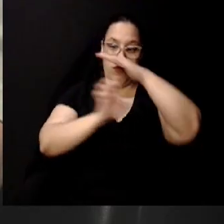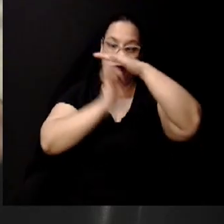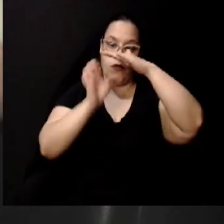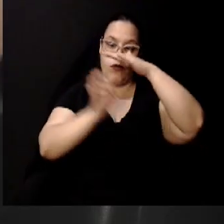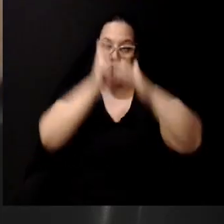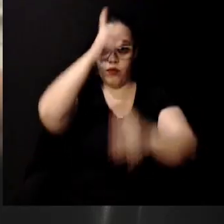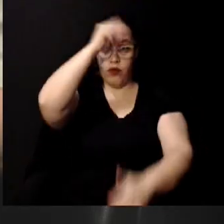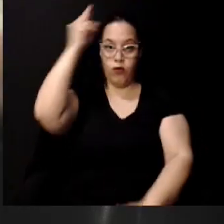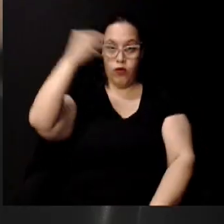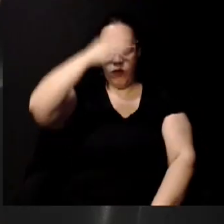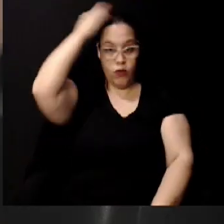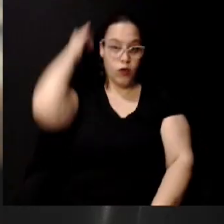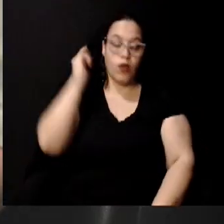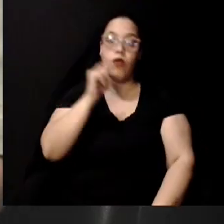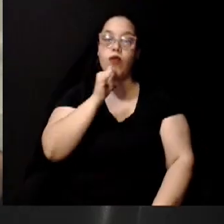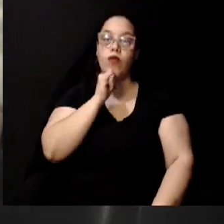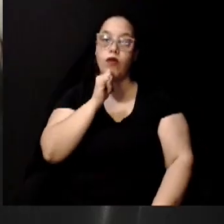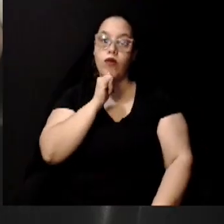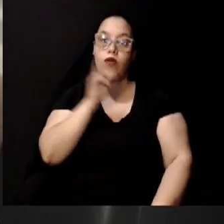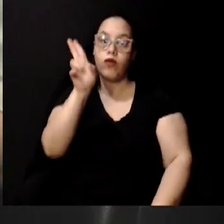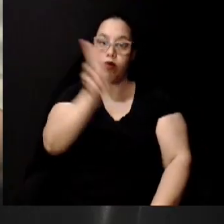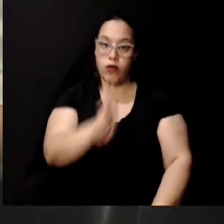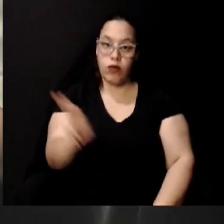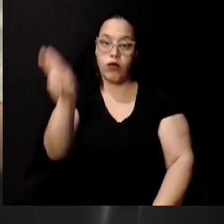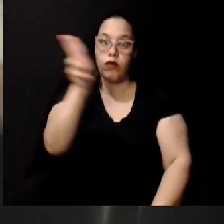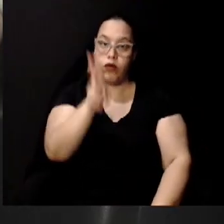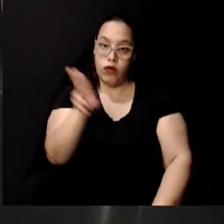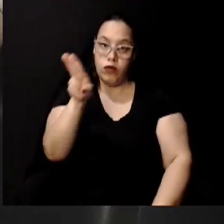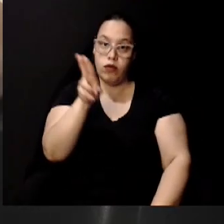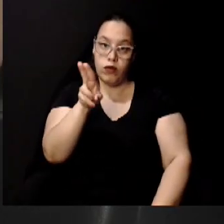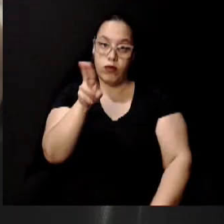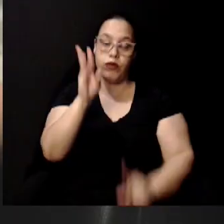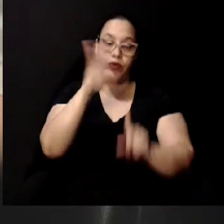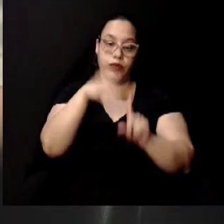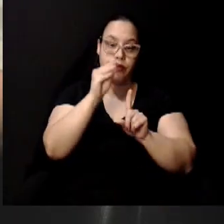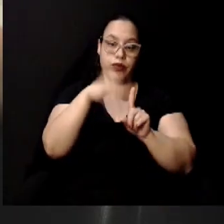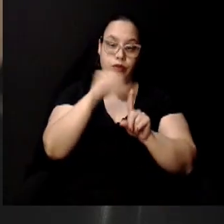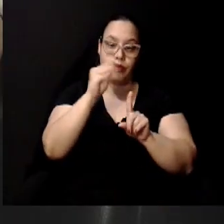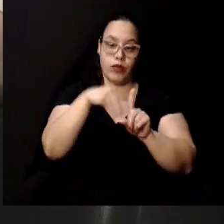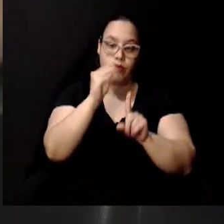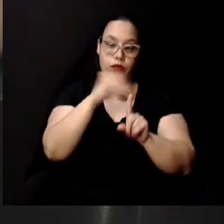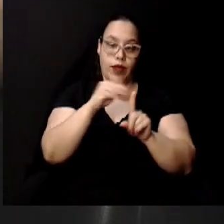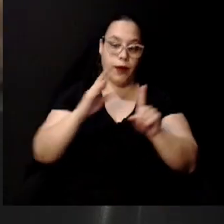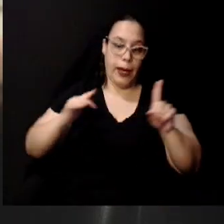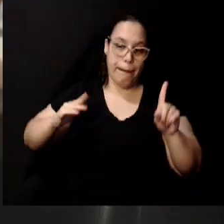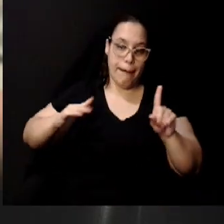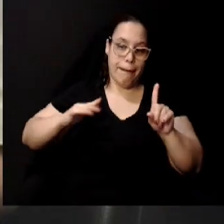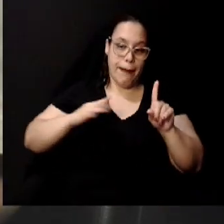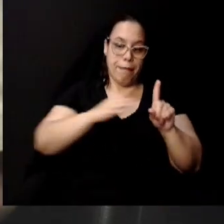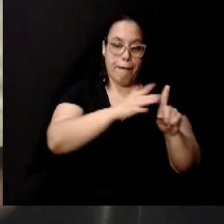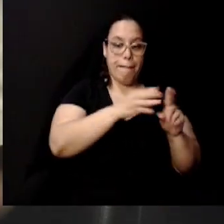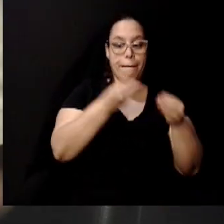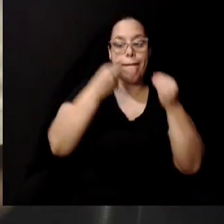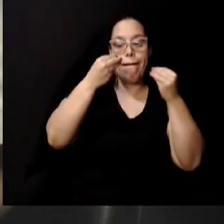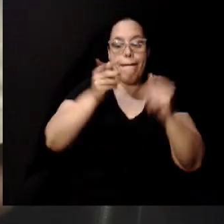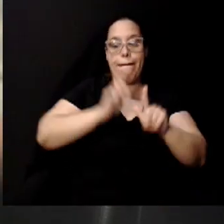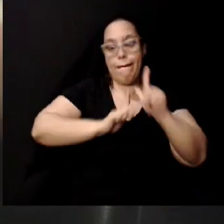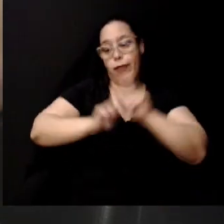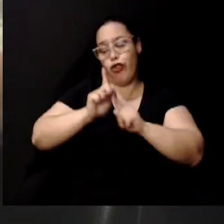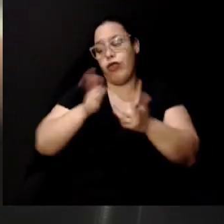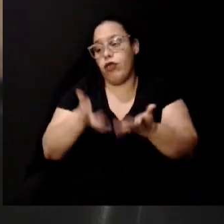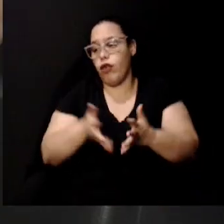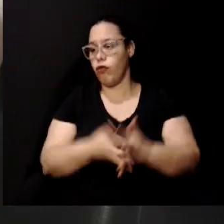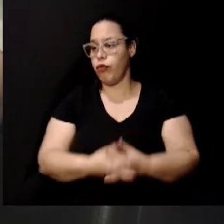por exemplo, utiliza o assédio e a perseguição como método de gestão.